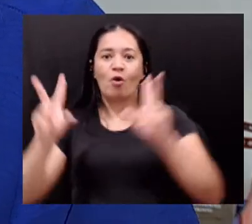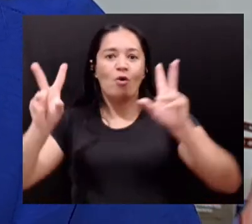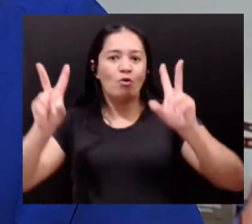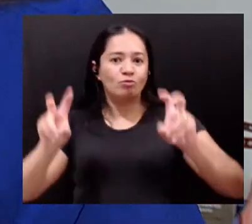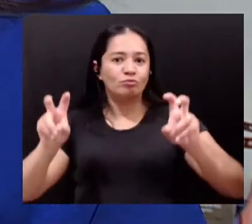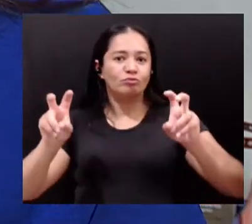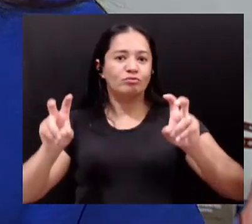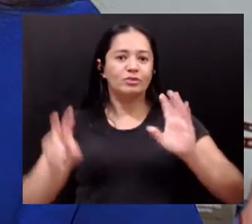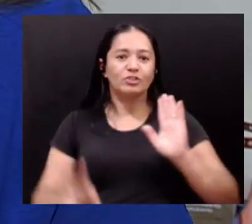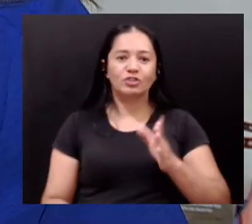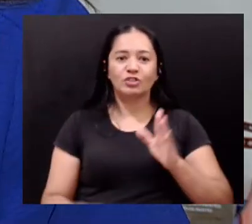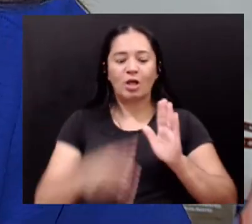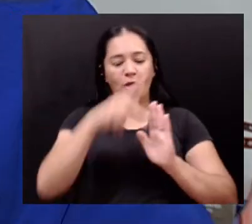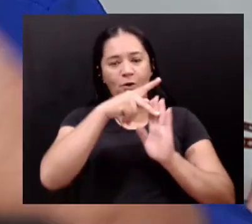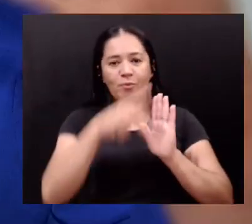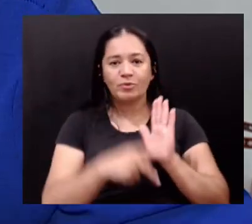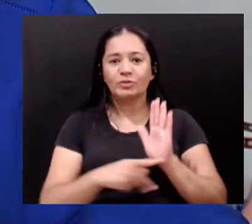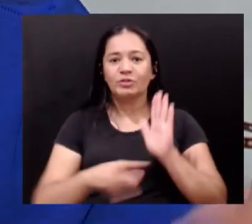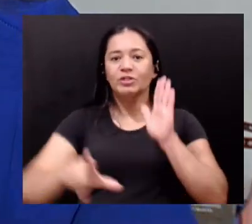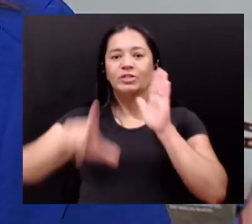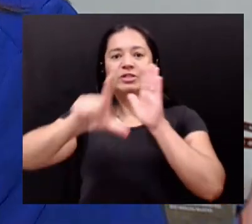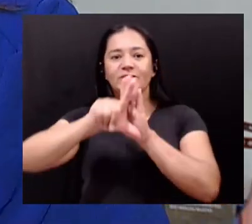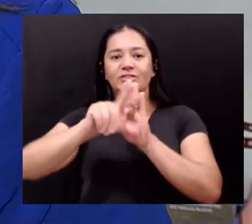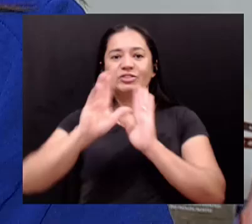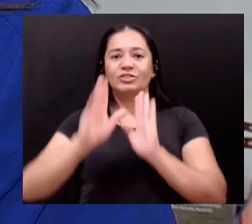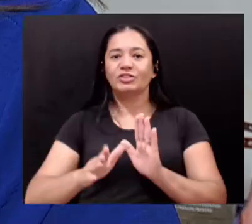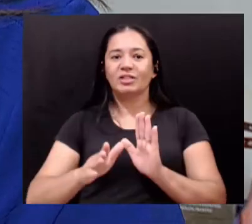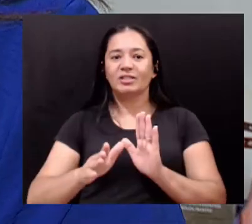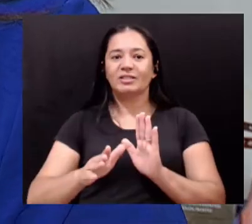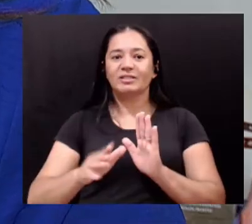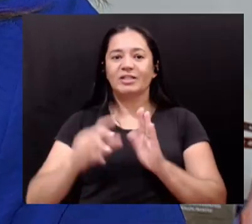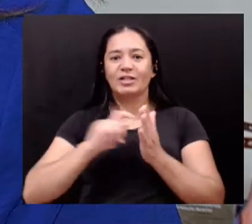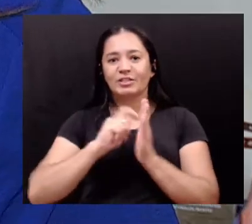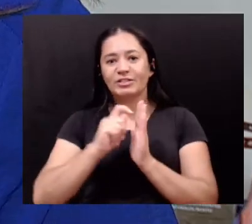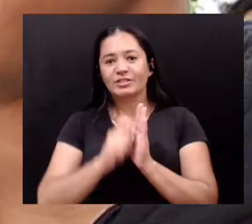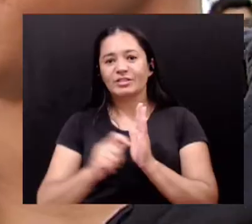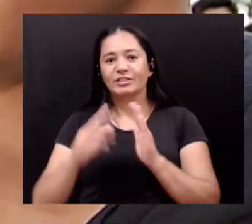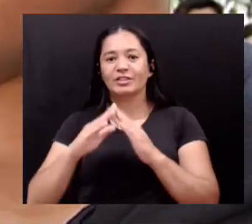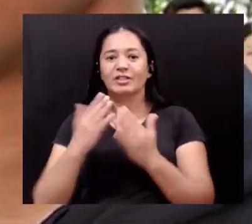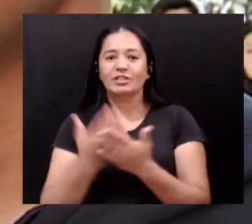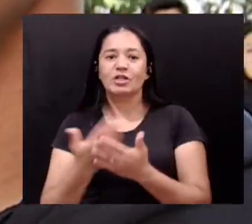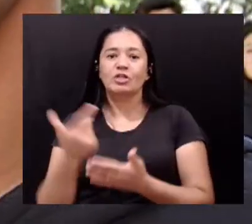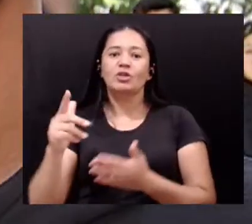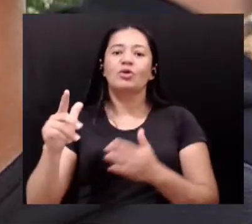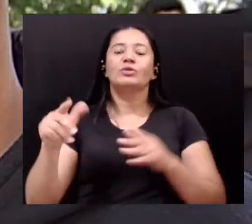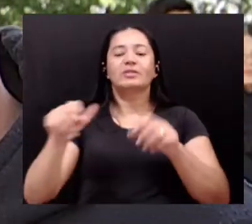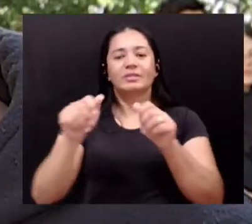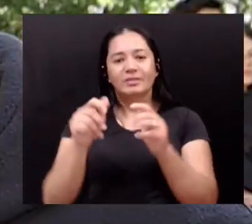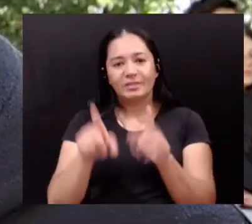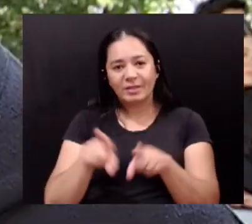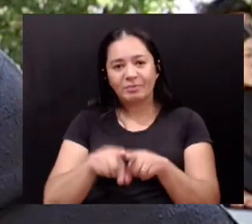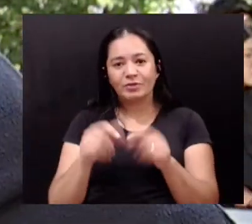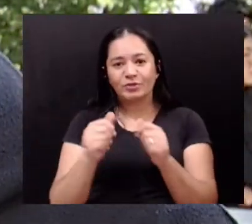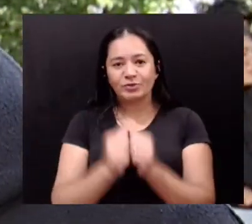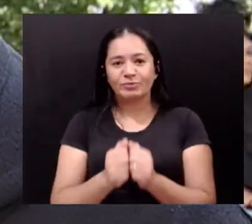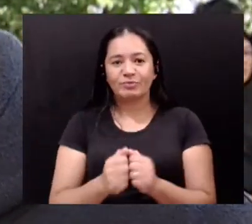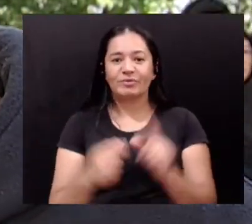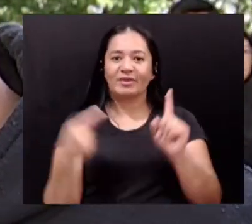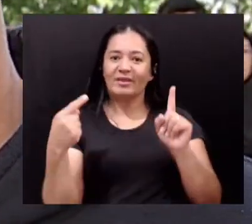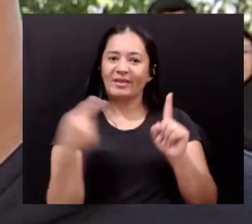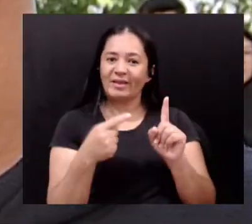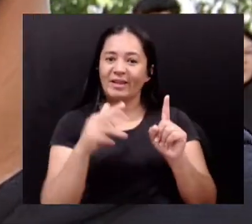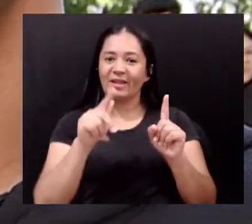lei escrito por essa escola junto com as demais escolas que vão para a fase presencial. Gabriel, que participou em